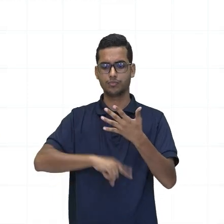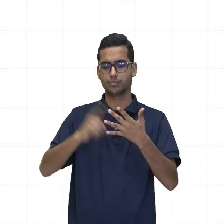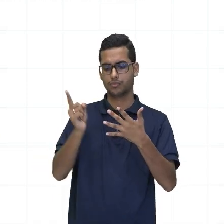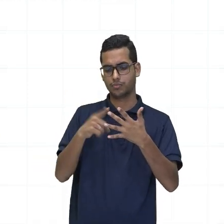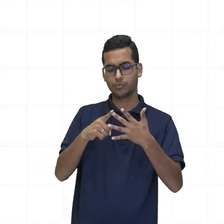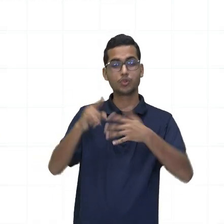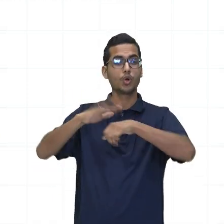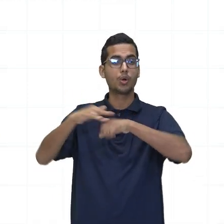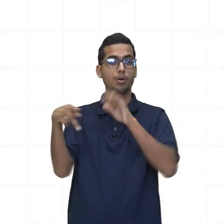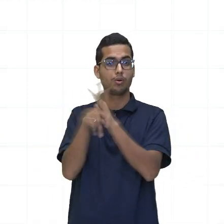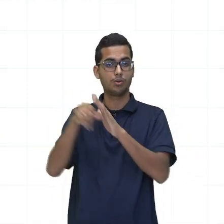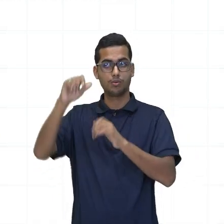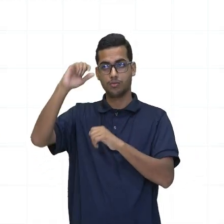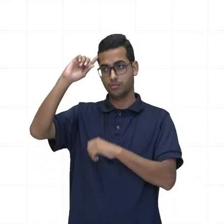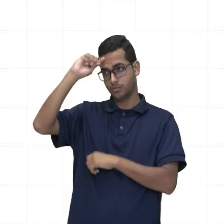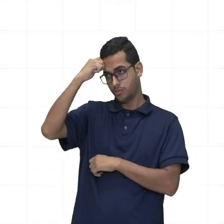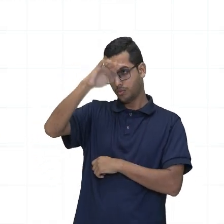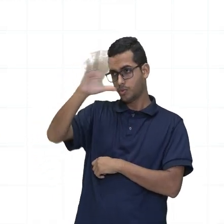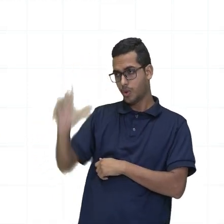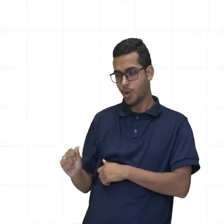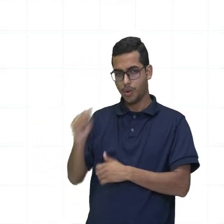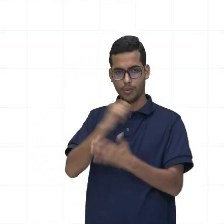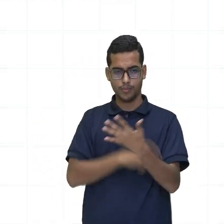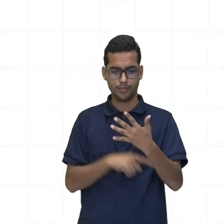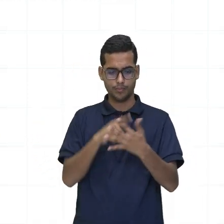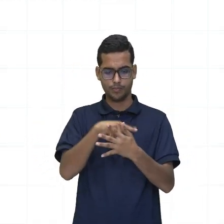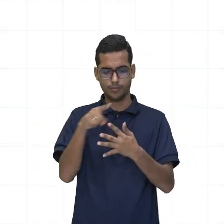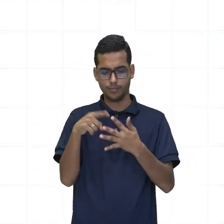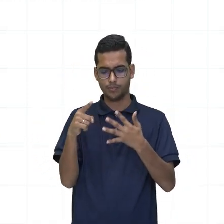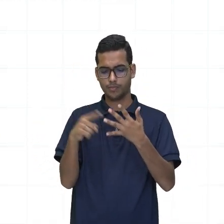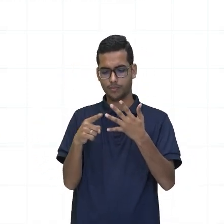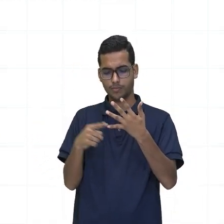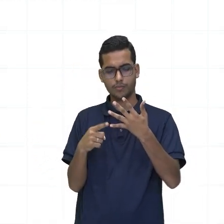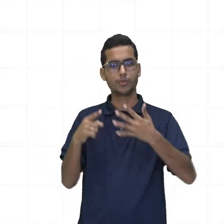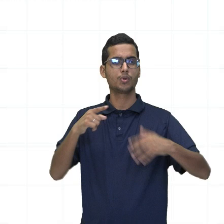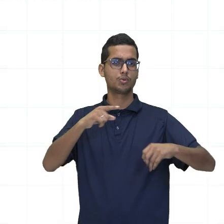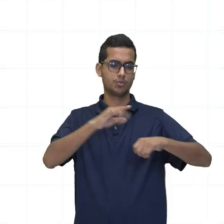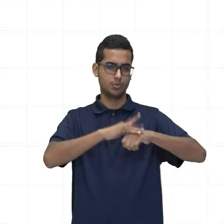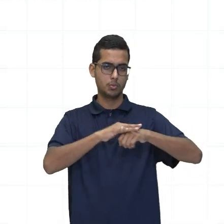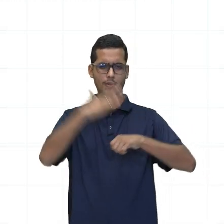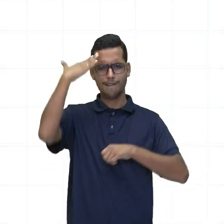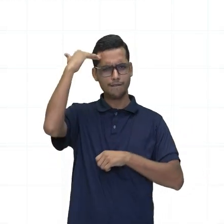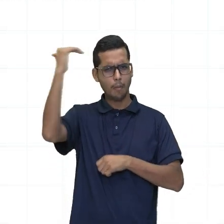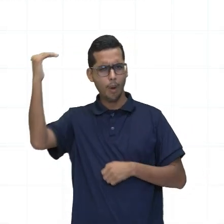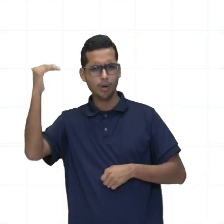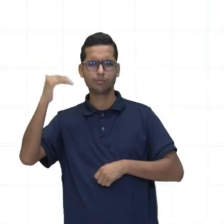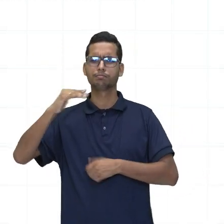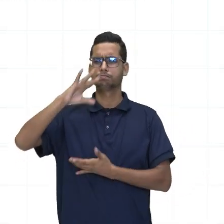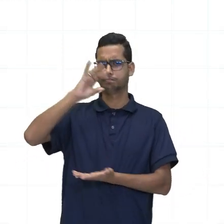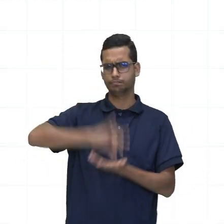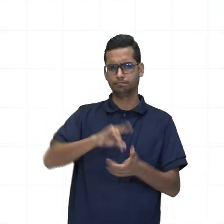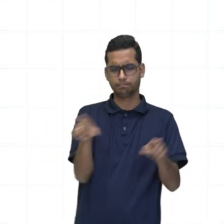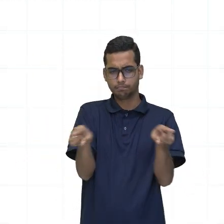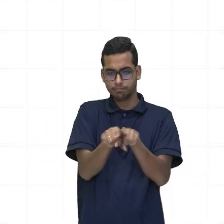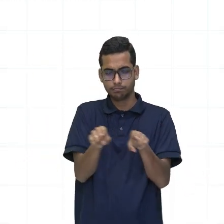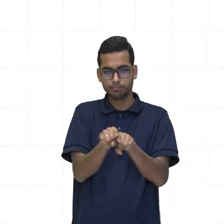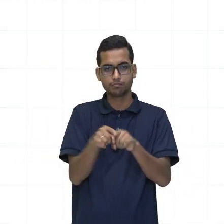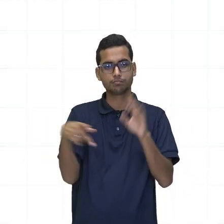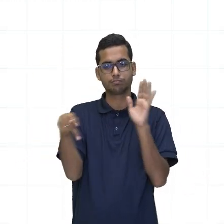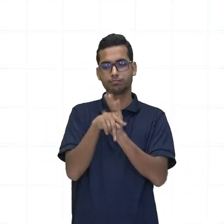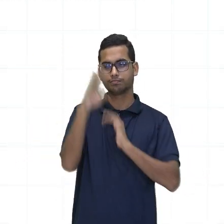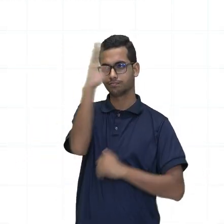a chikungunya, a dengue, a febre amarela e a zika são doenças conhecidas e muito conhecidas pelos